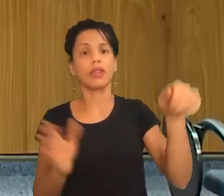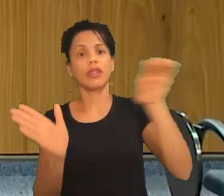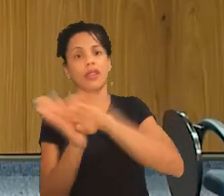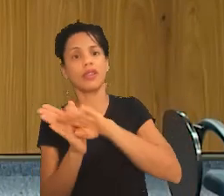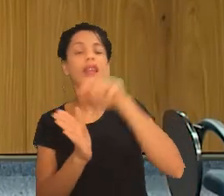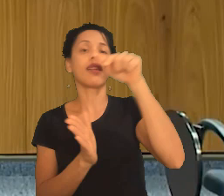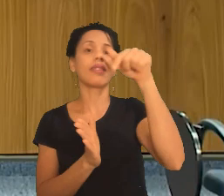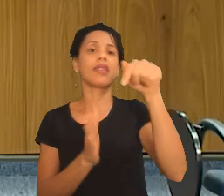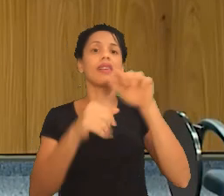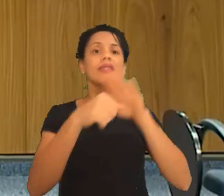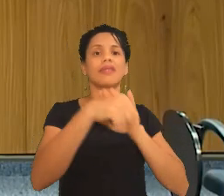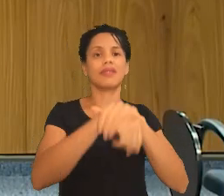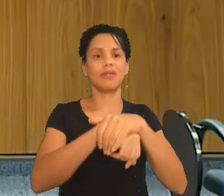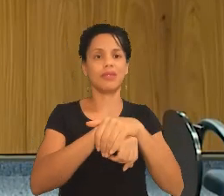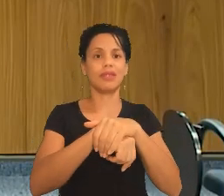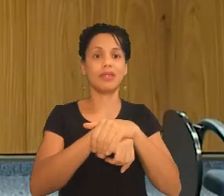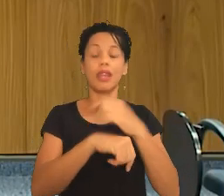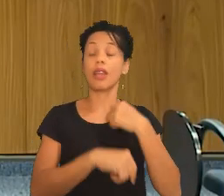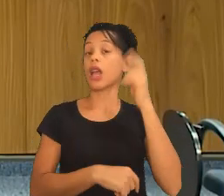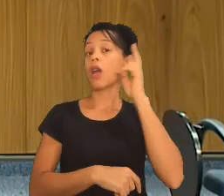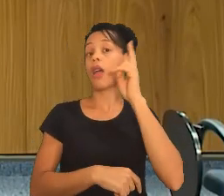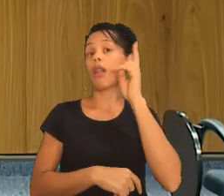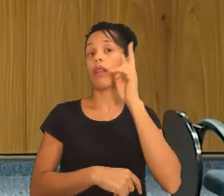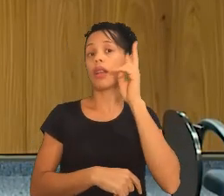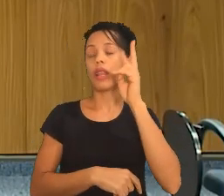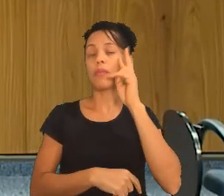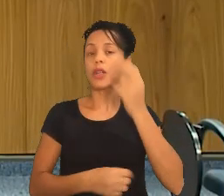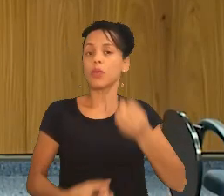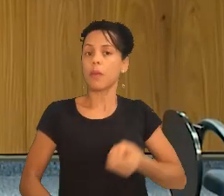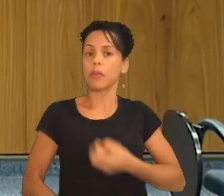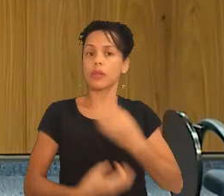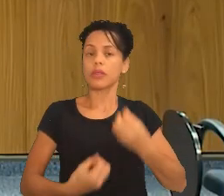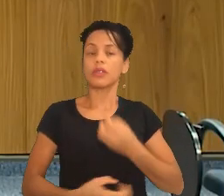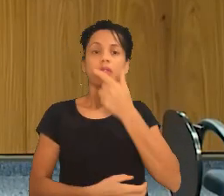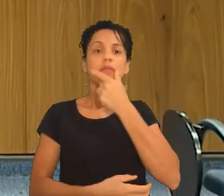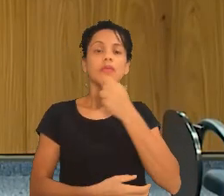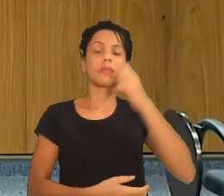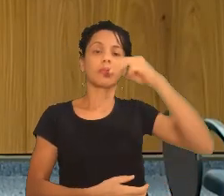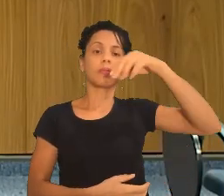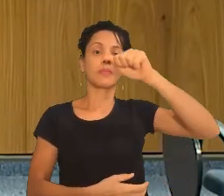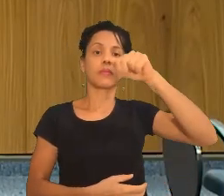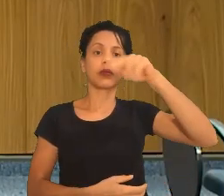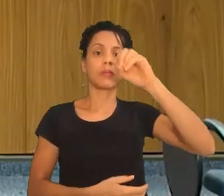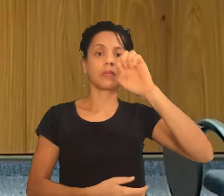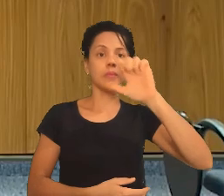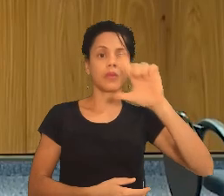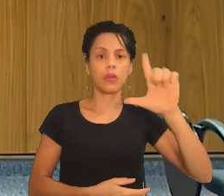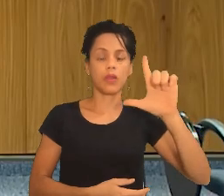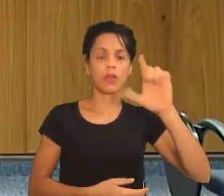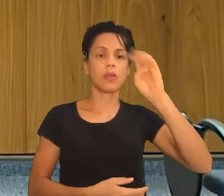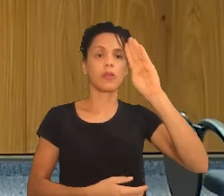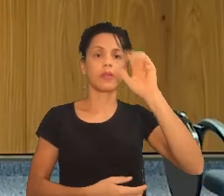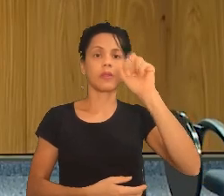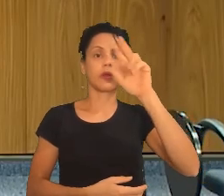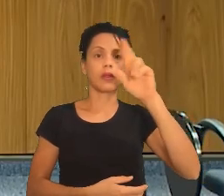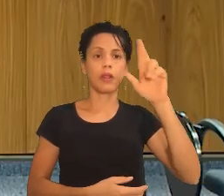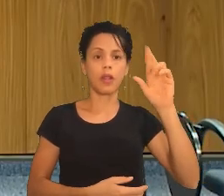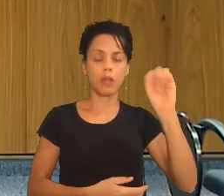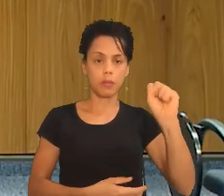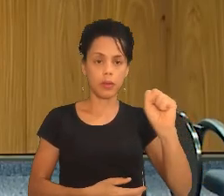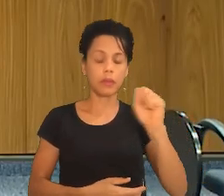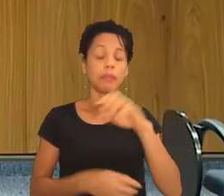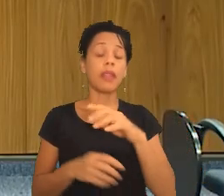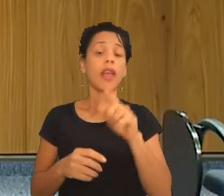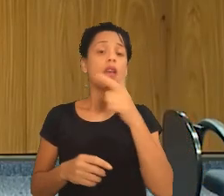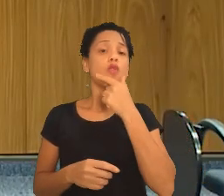noite. Me lembrei de uma poesia do Manuel de Barros, que diz que o menino que carregava água, porque eu acho que